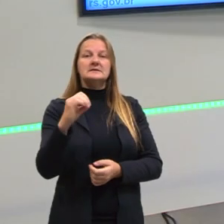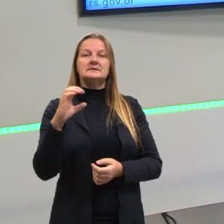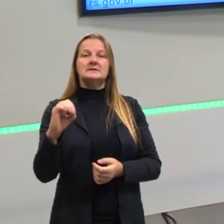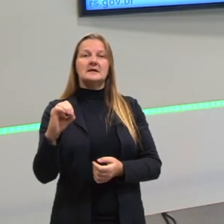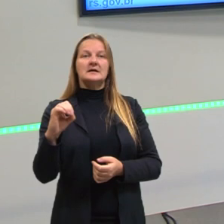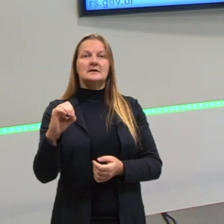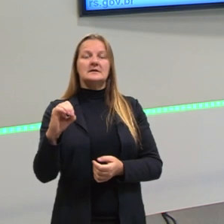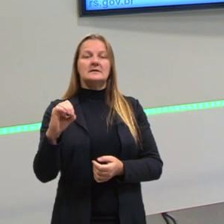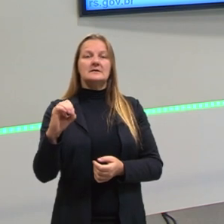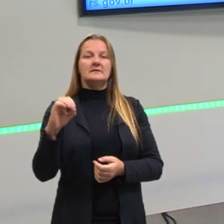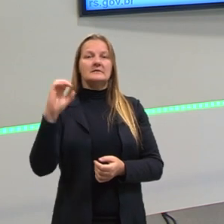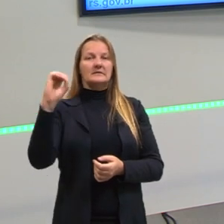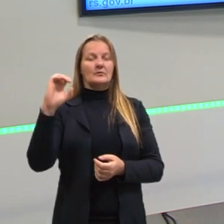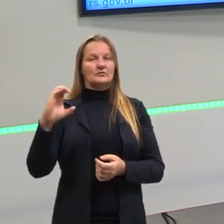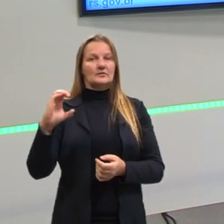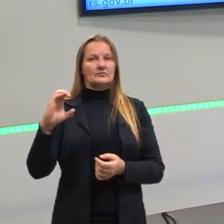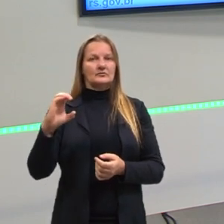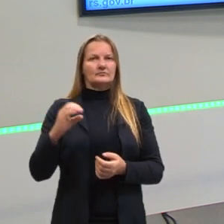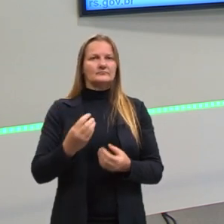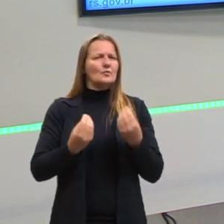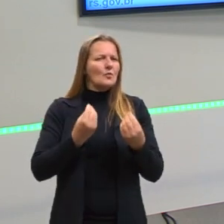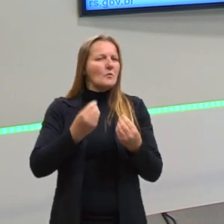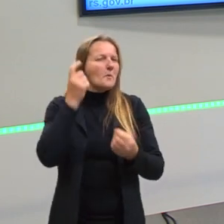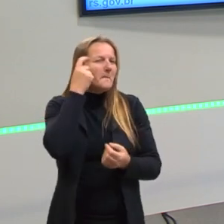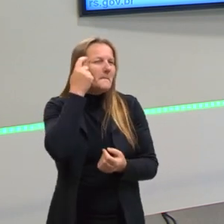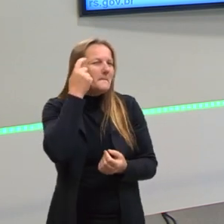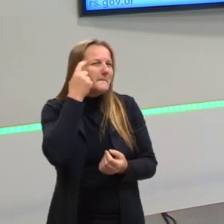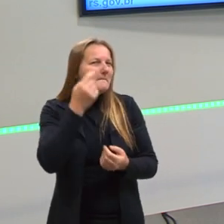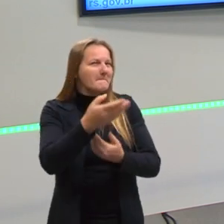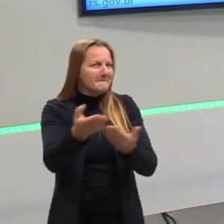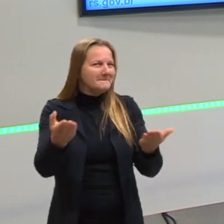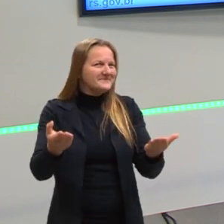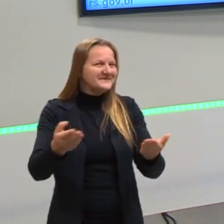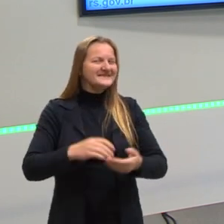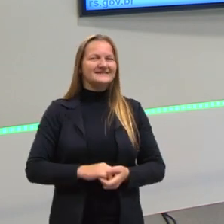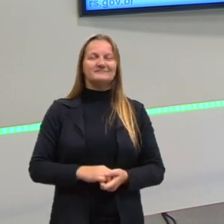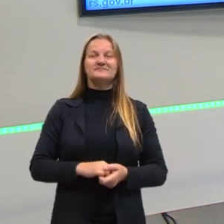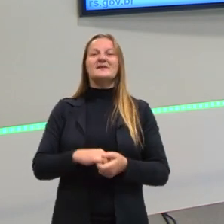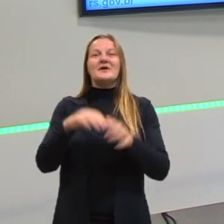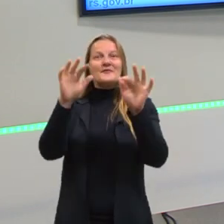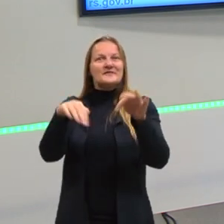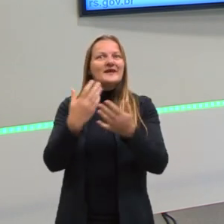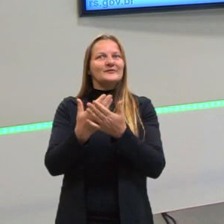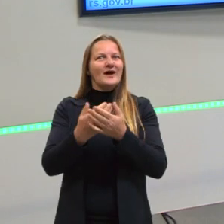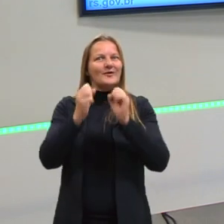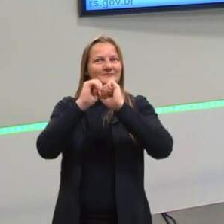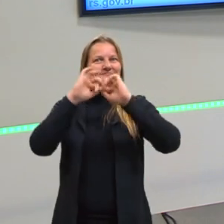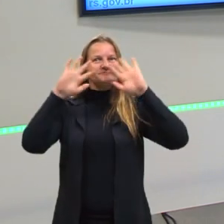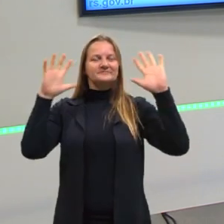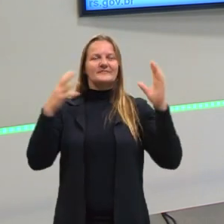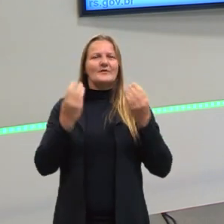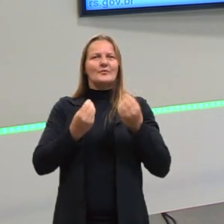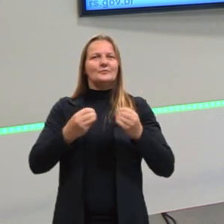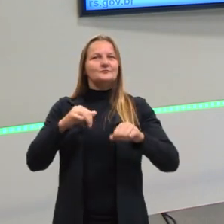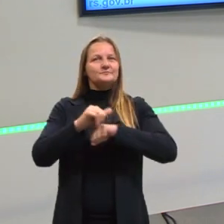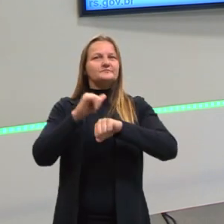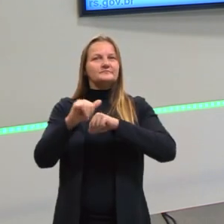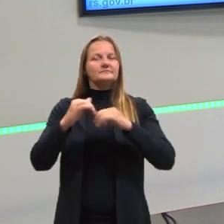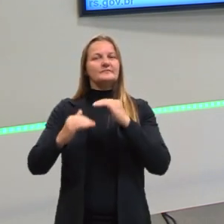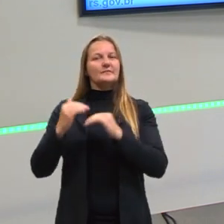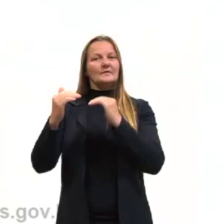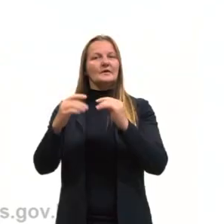essa água da roupa e vamos pensar um pouquinho sobre isso no final da aula a gente vai entender como que ocorre esse